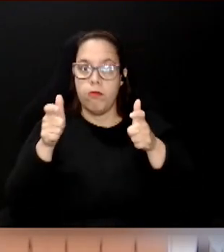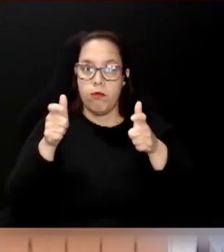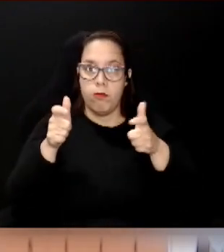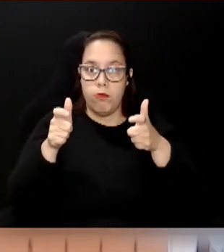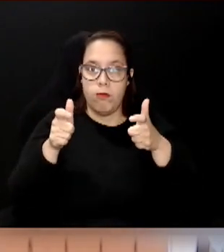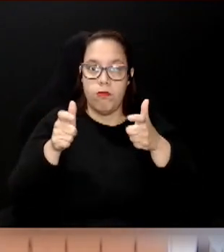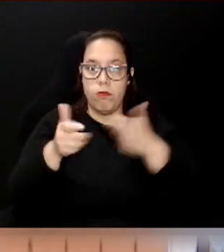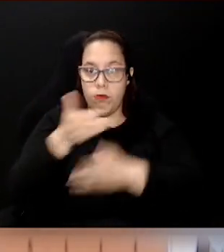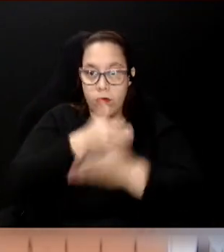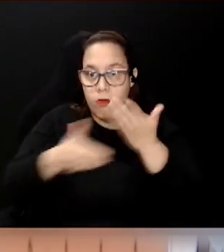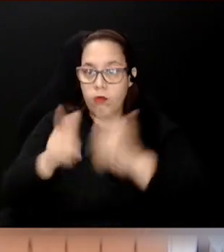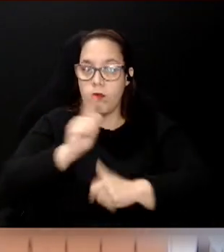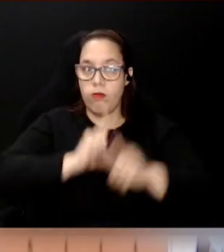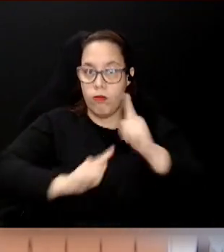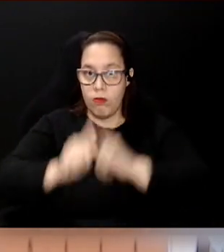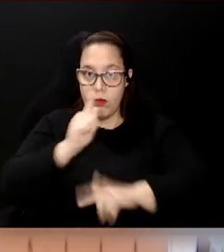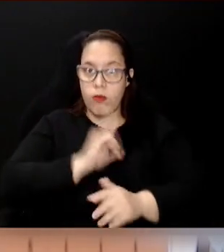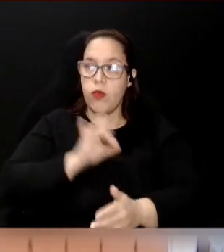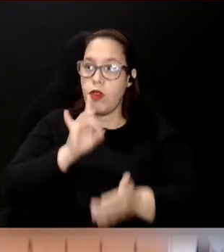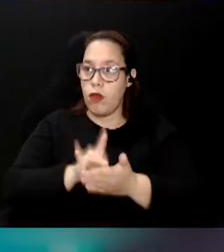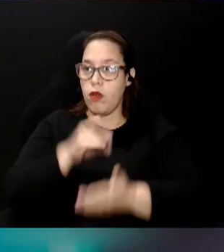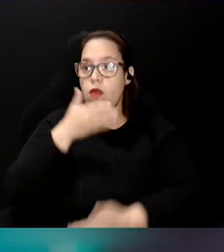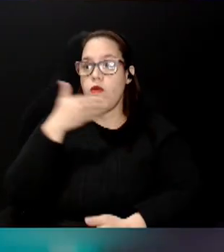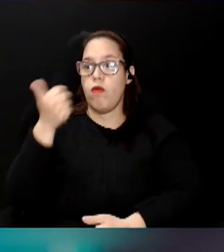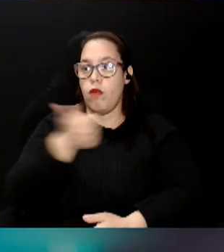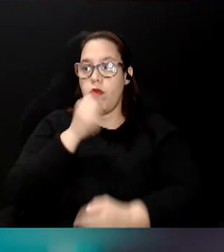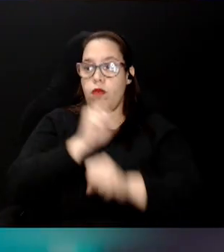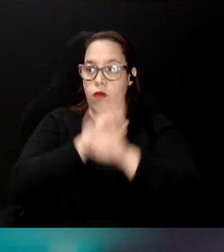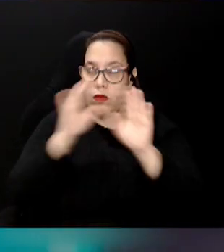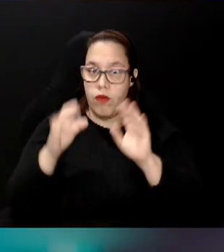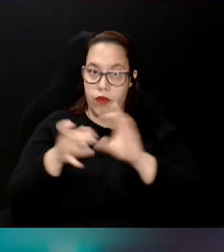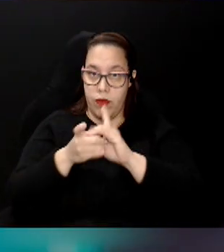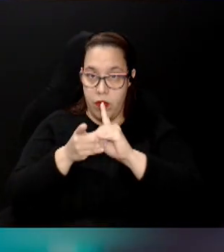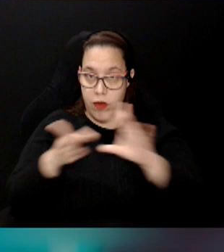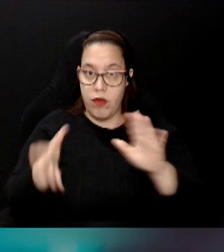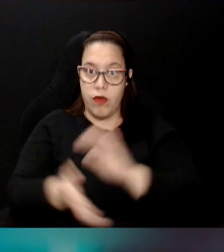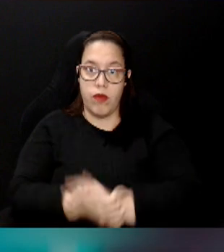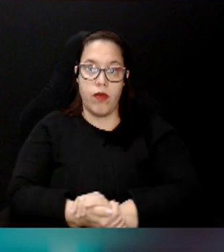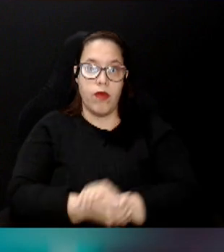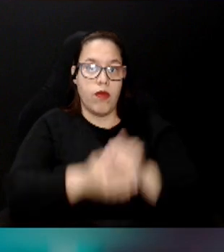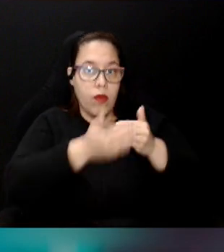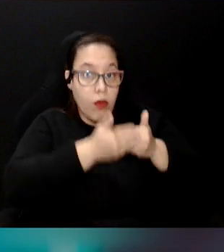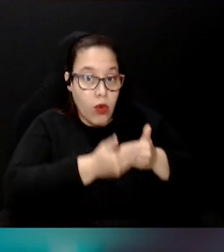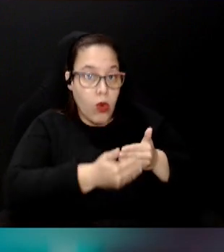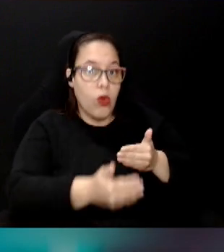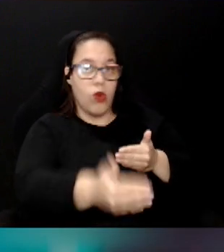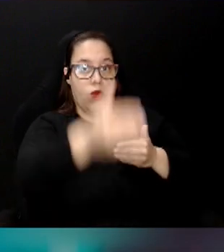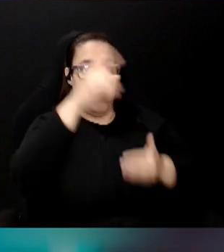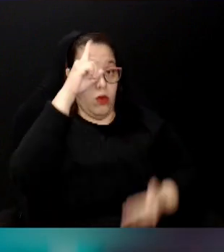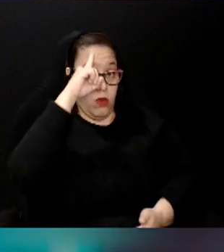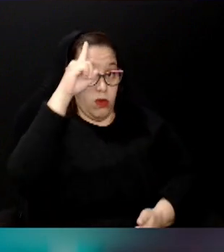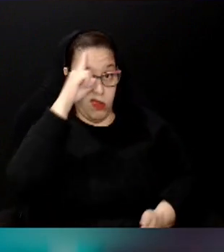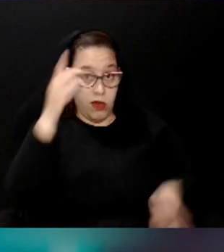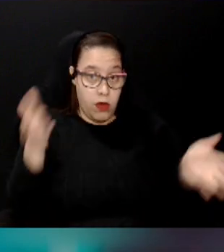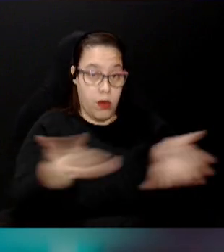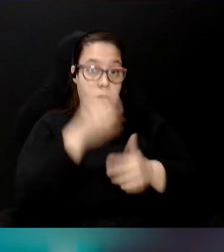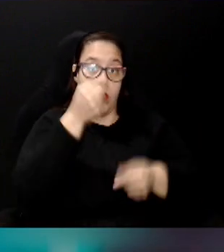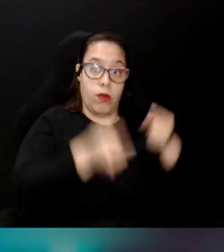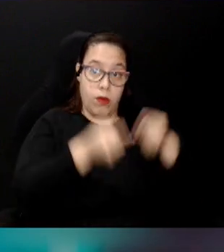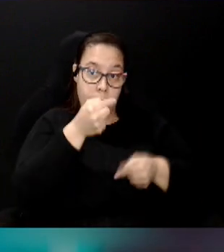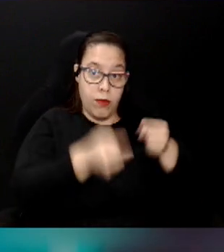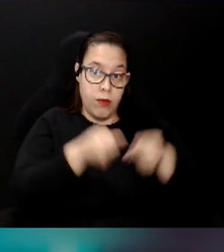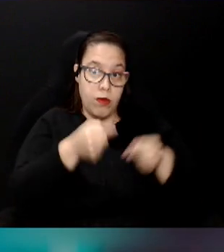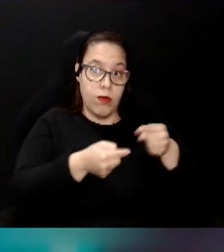gestão pública mais eficiente, transparente e democrática. Ao longo do dia, o seminário promoveu debates sobre